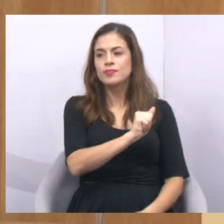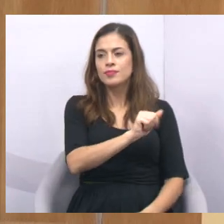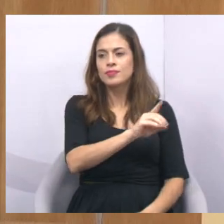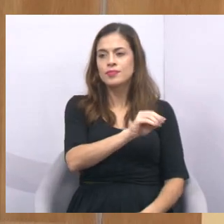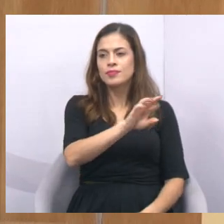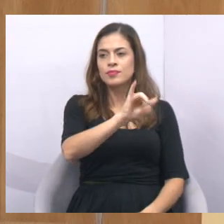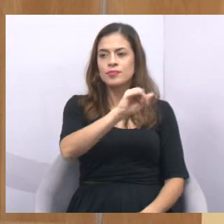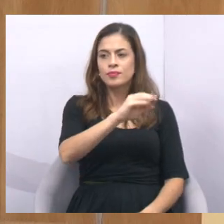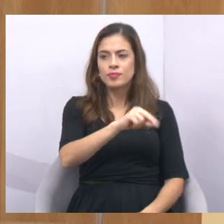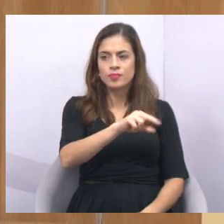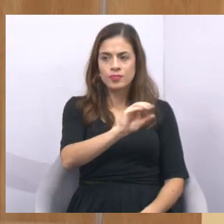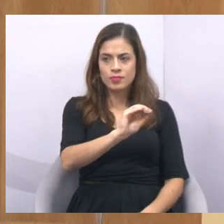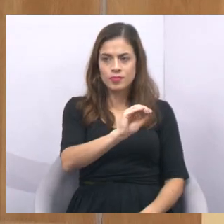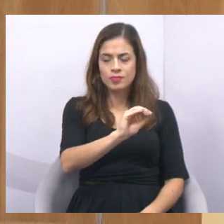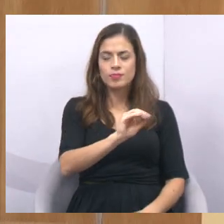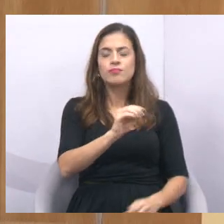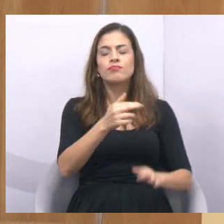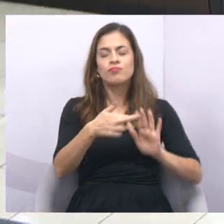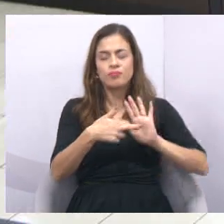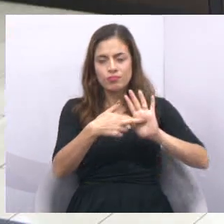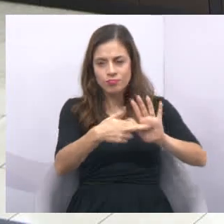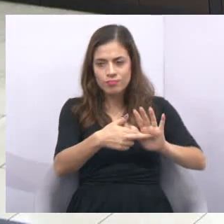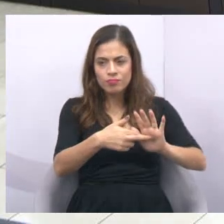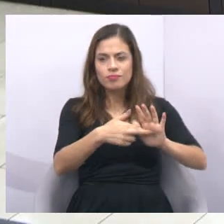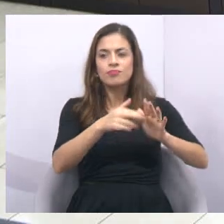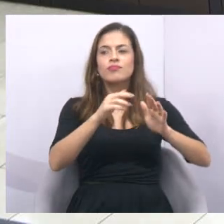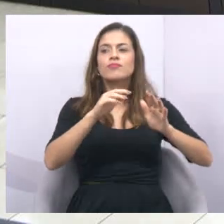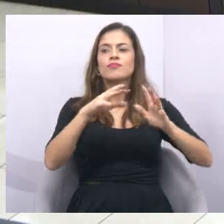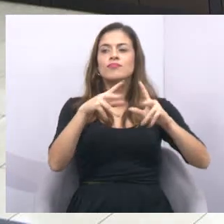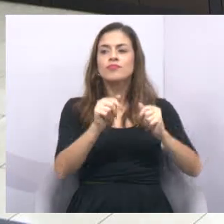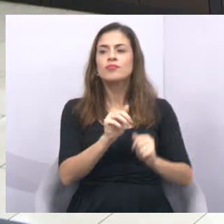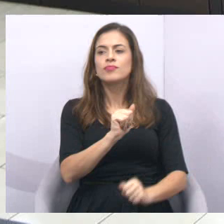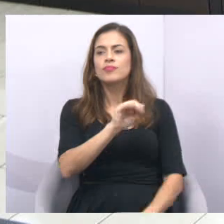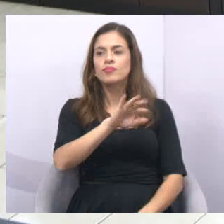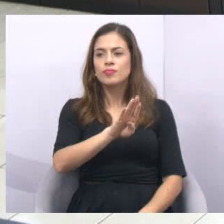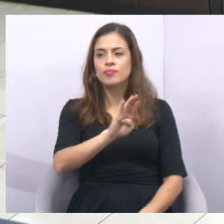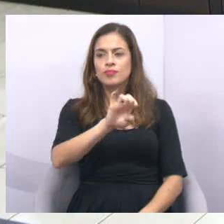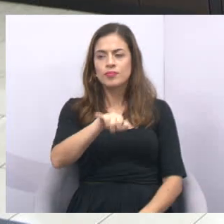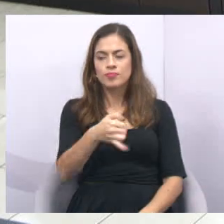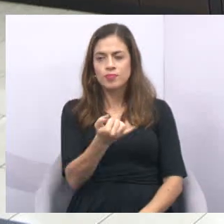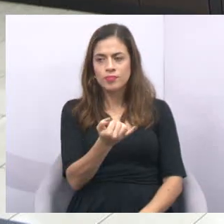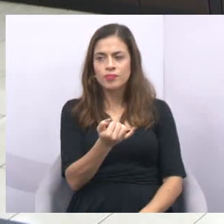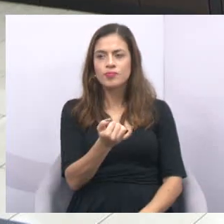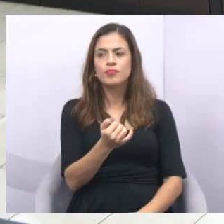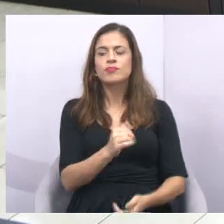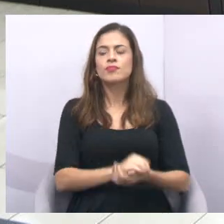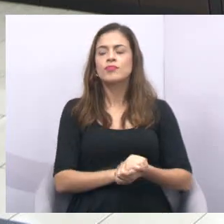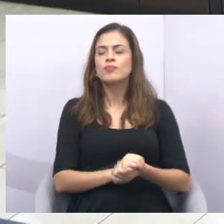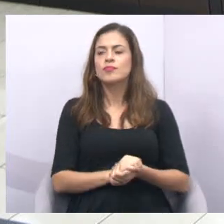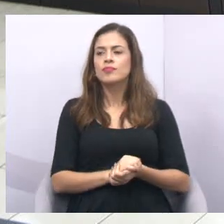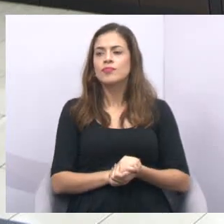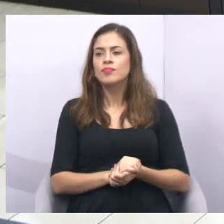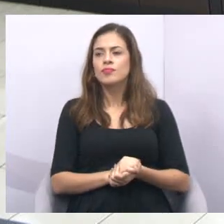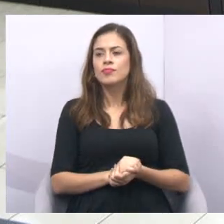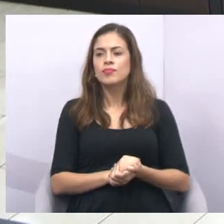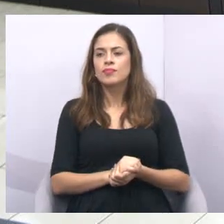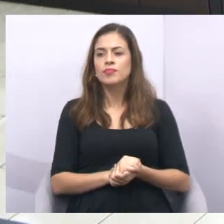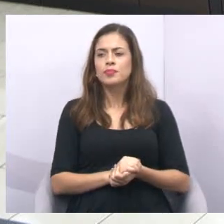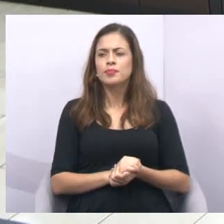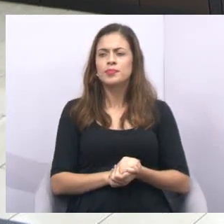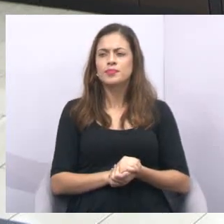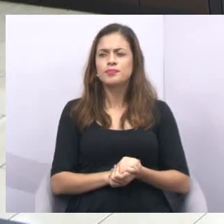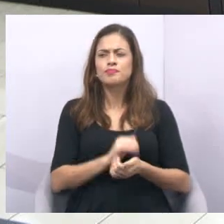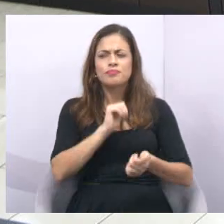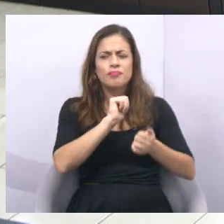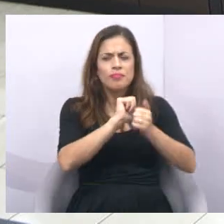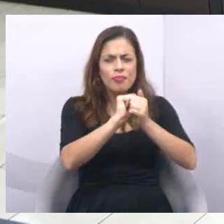os representantes da ABJ, os técnicos, o Manu que está aí, o pessoal que jogou,